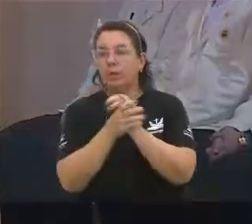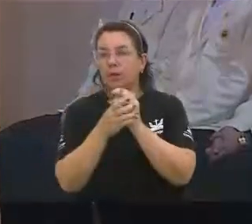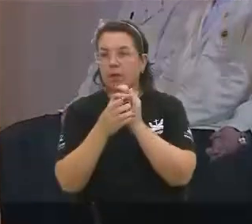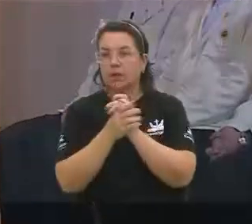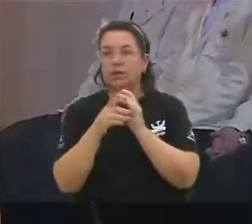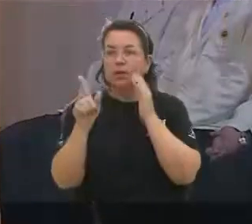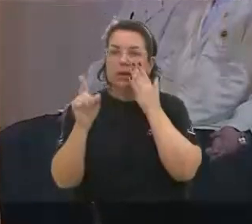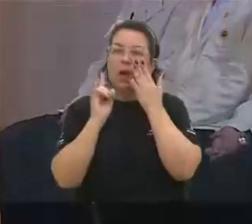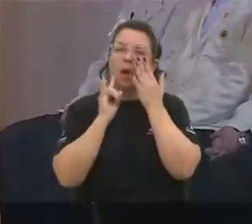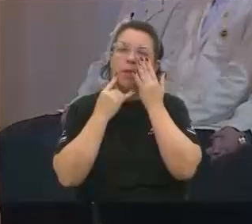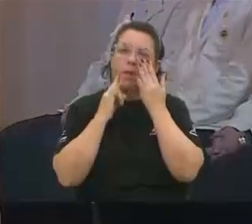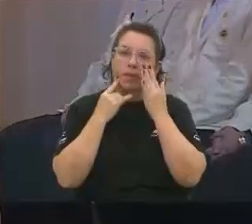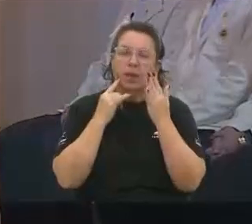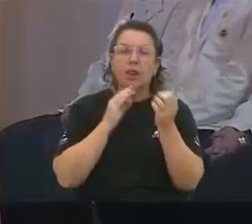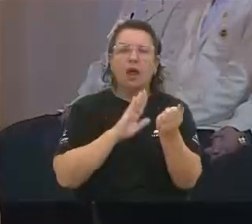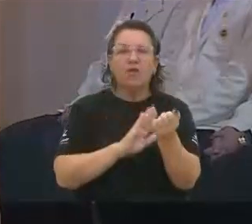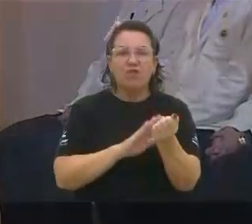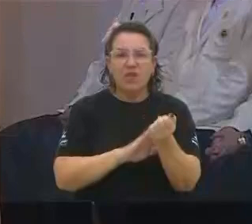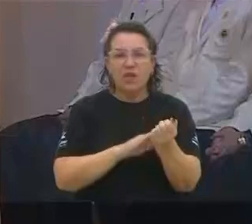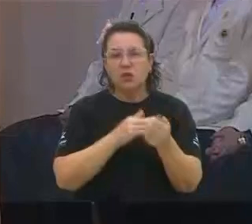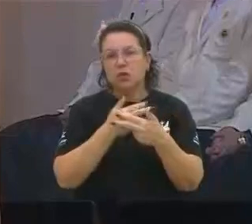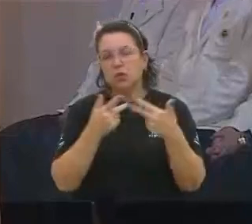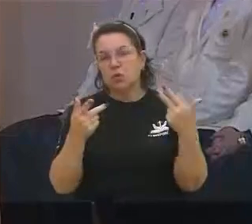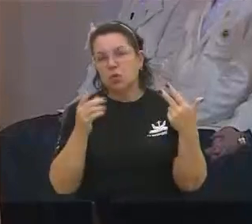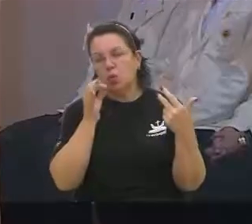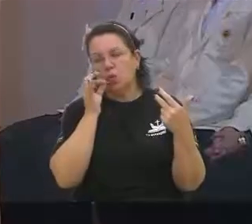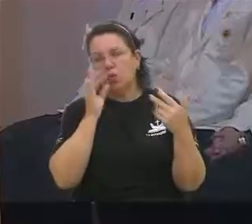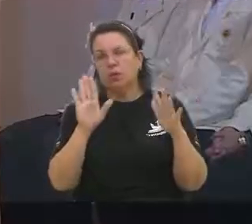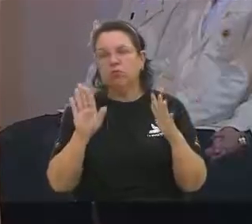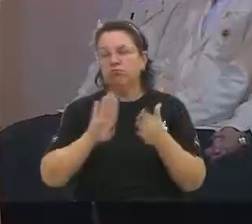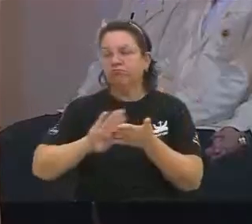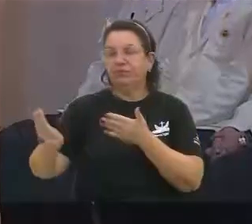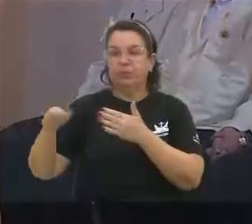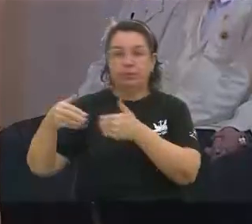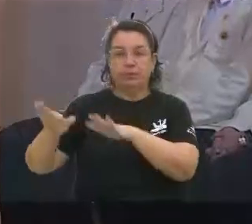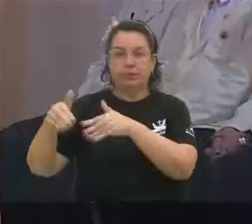que saia da bebida e das drogas impertinência